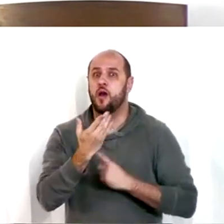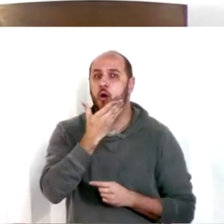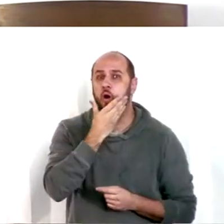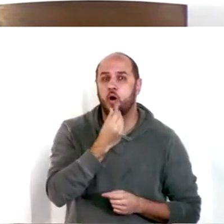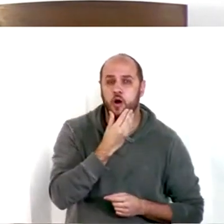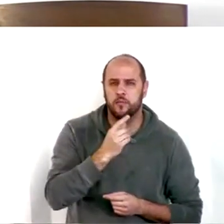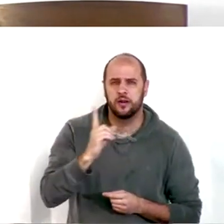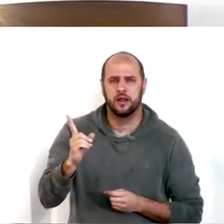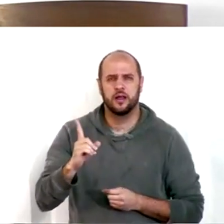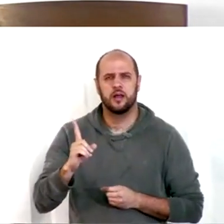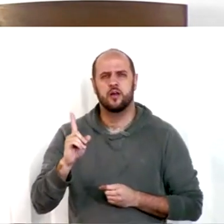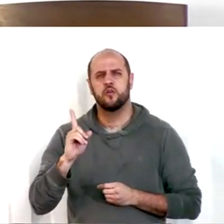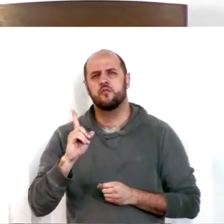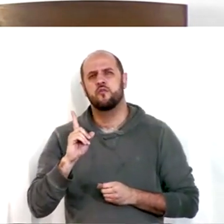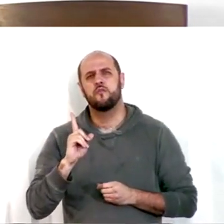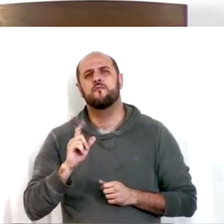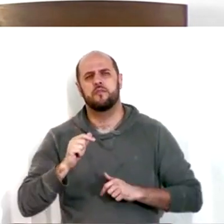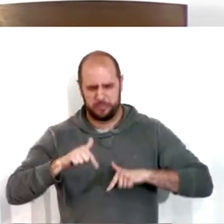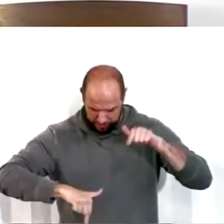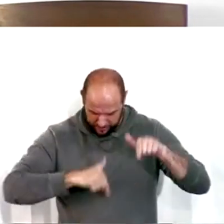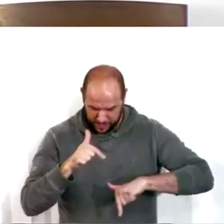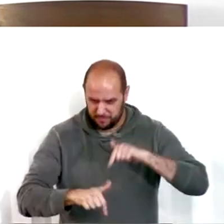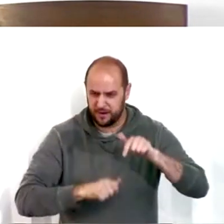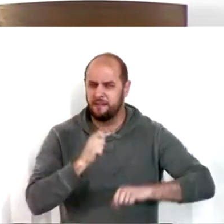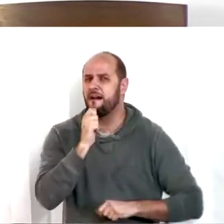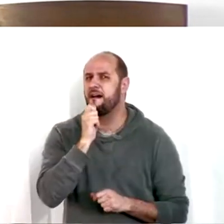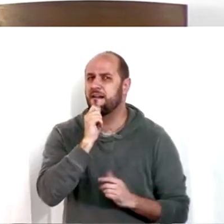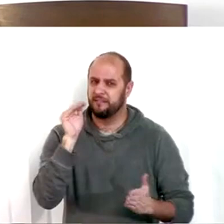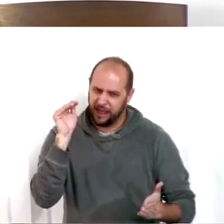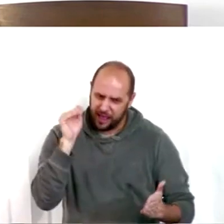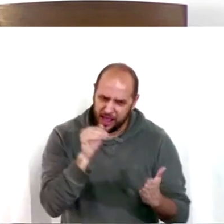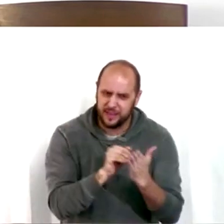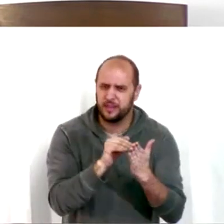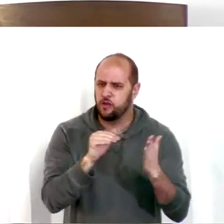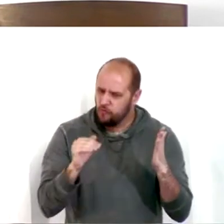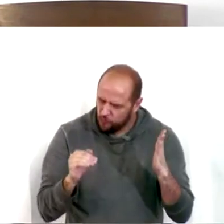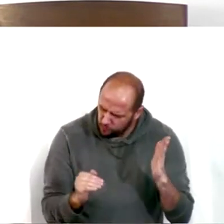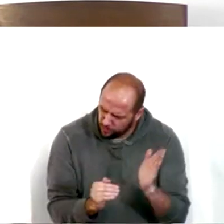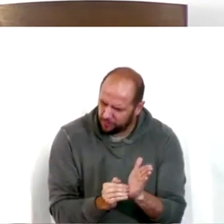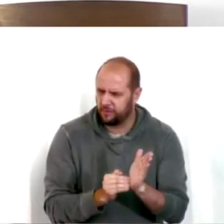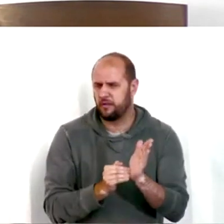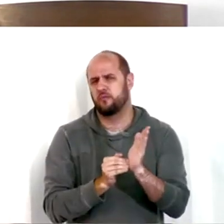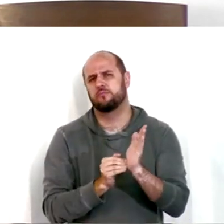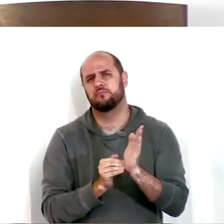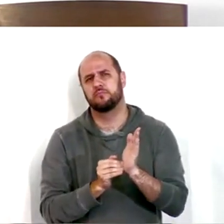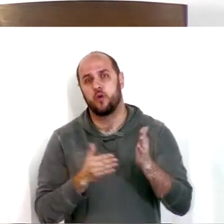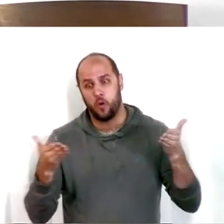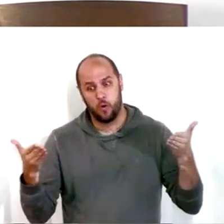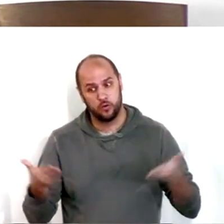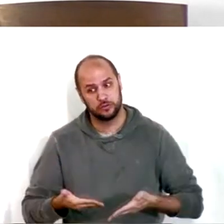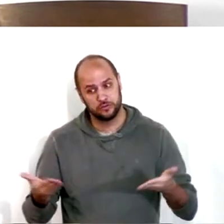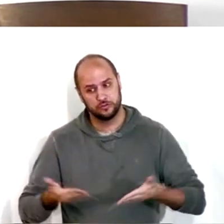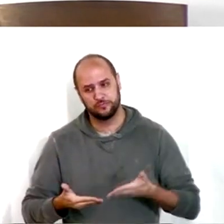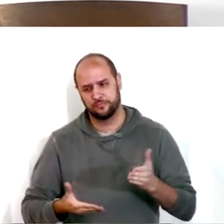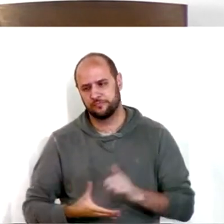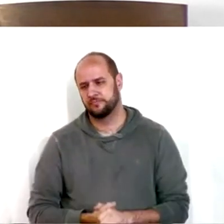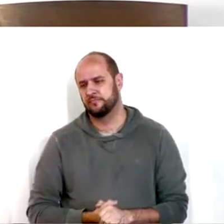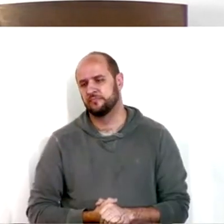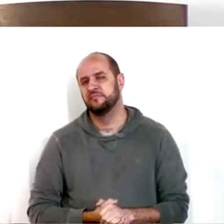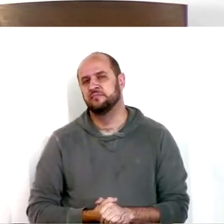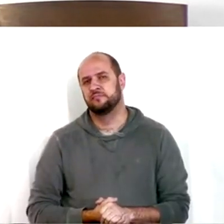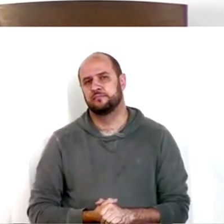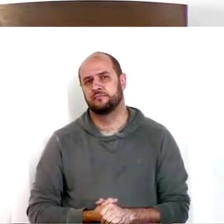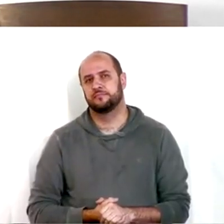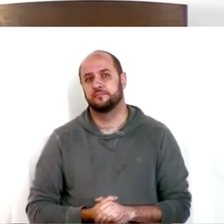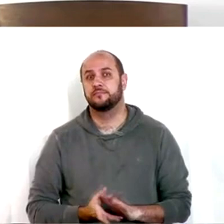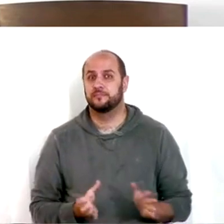não descansará enquanto não se resolver este caso ainda hoje. De